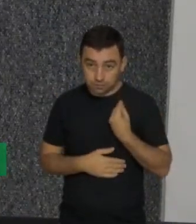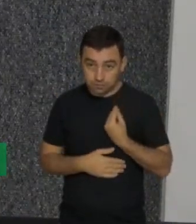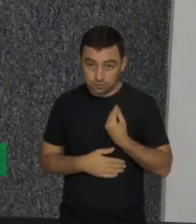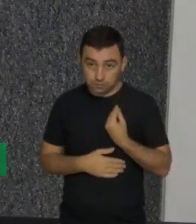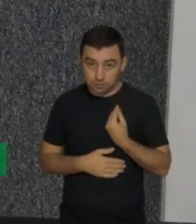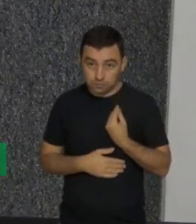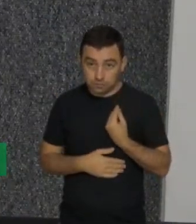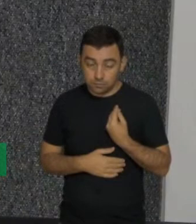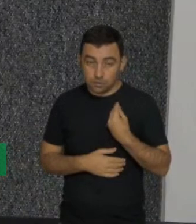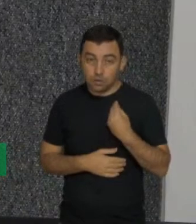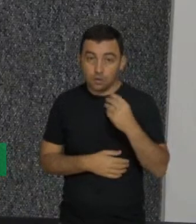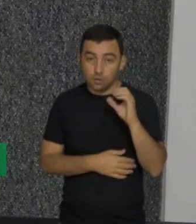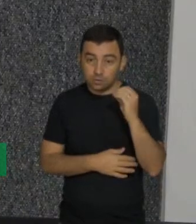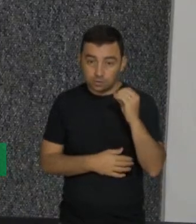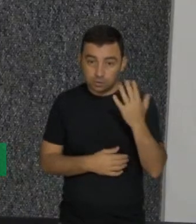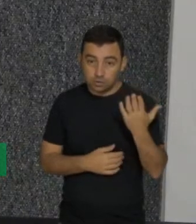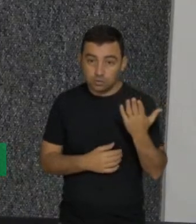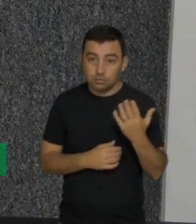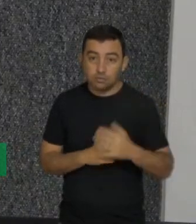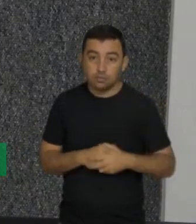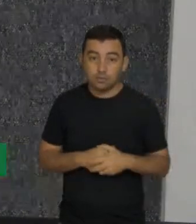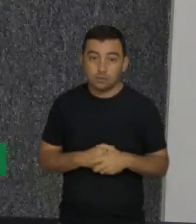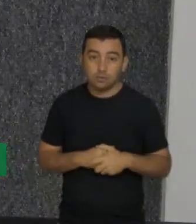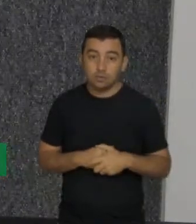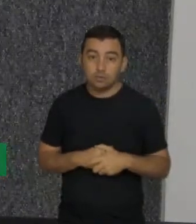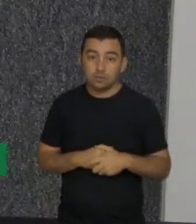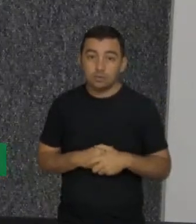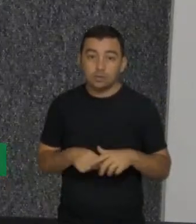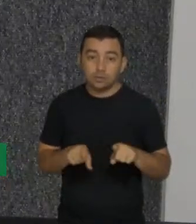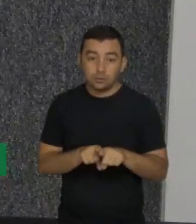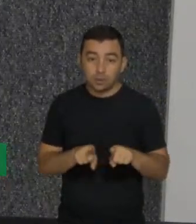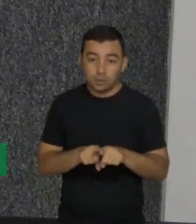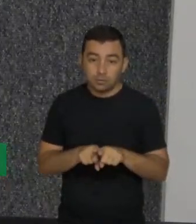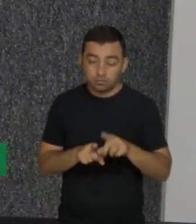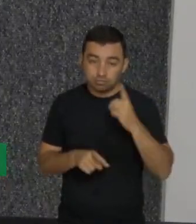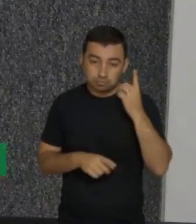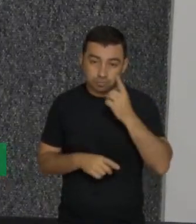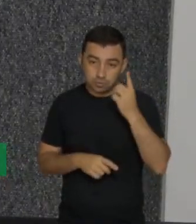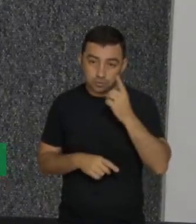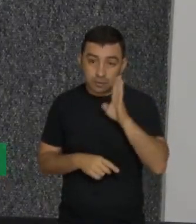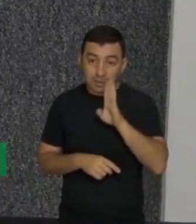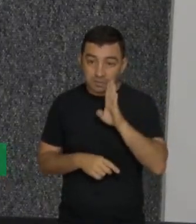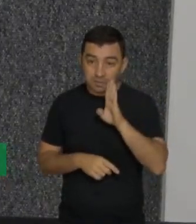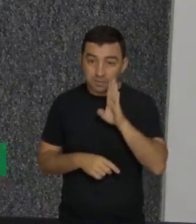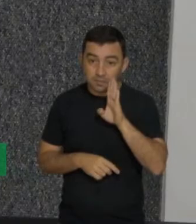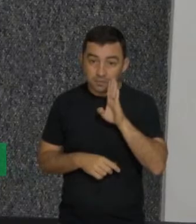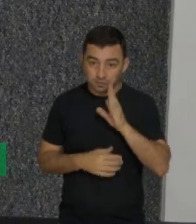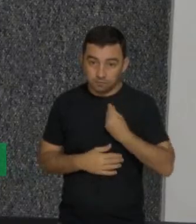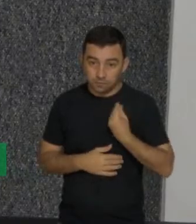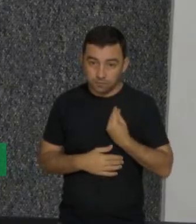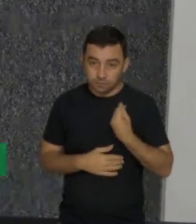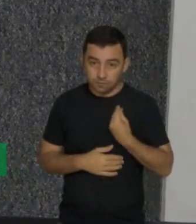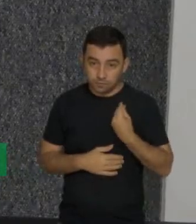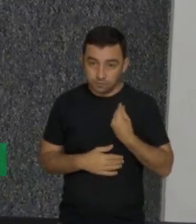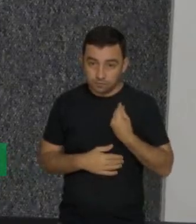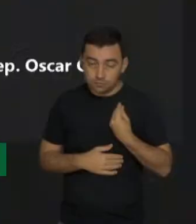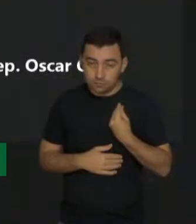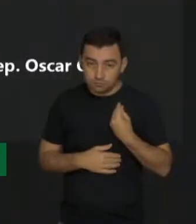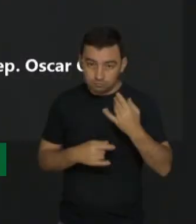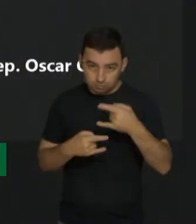Oscar eh gutz e o Deputado Nilson Berlanda que estão presentes eh